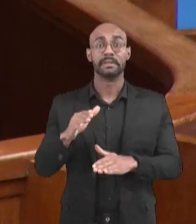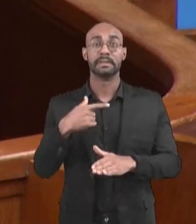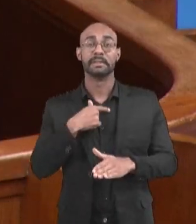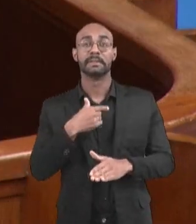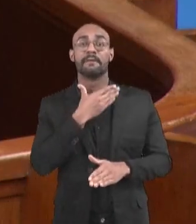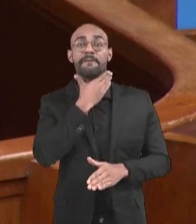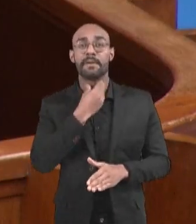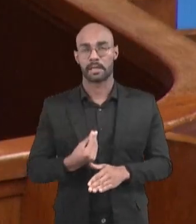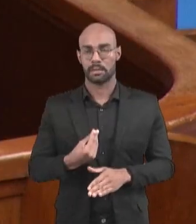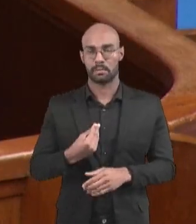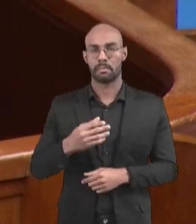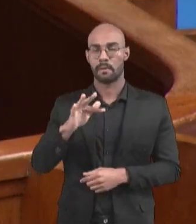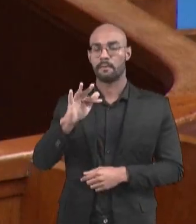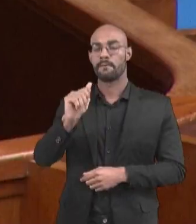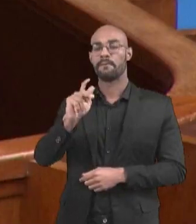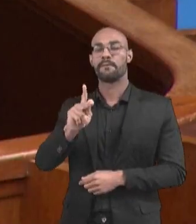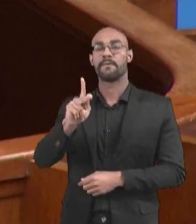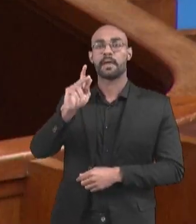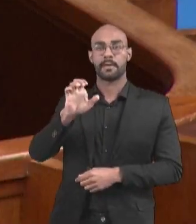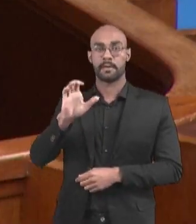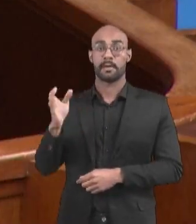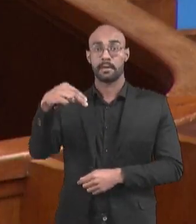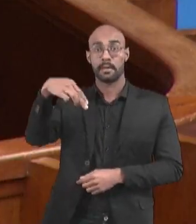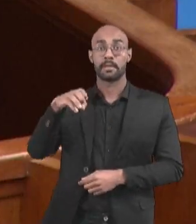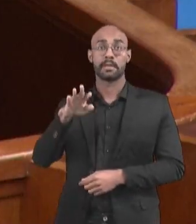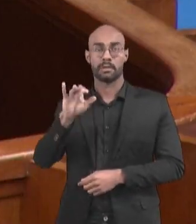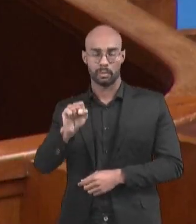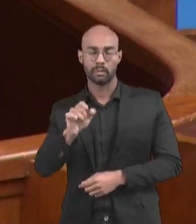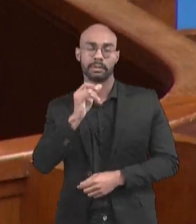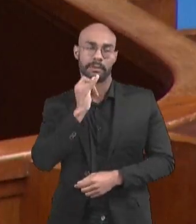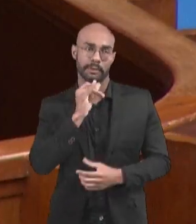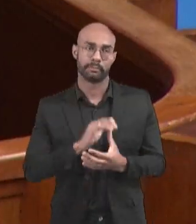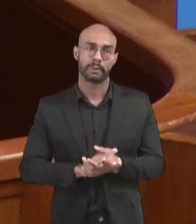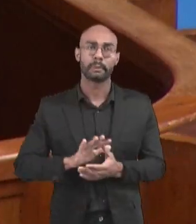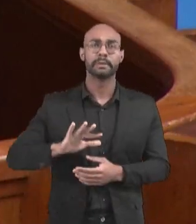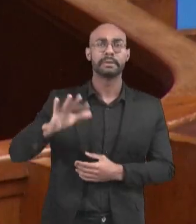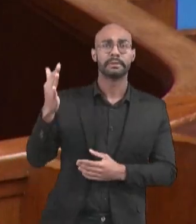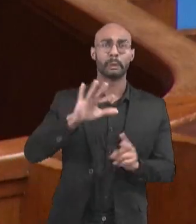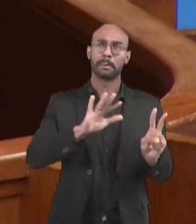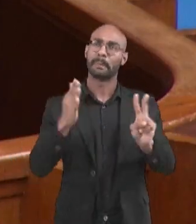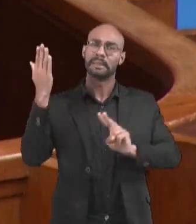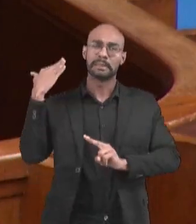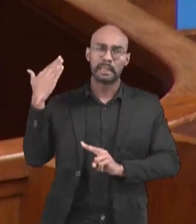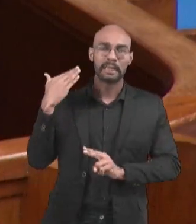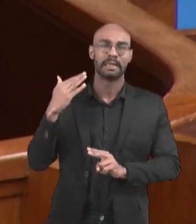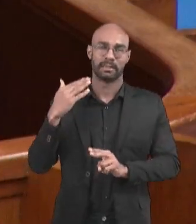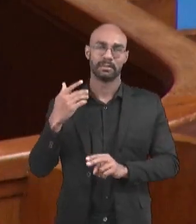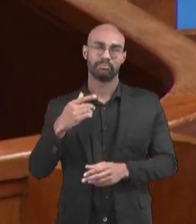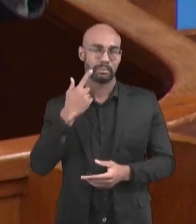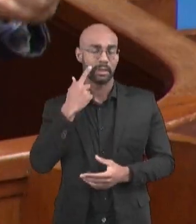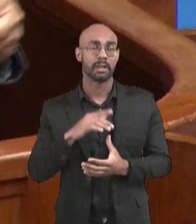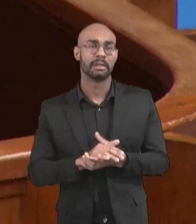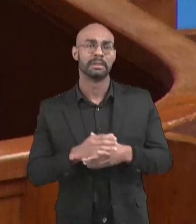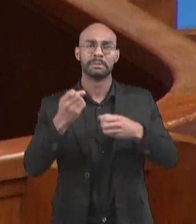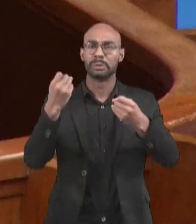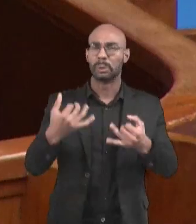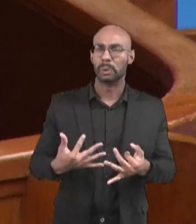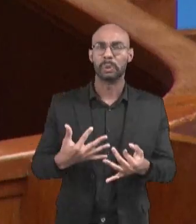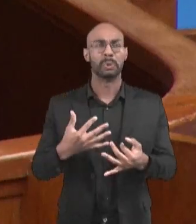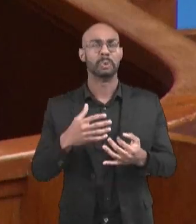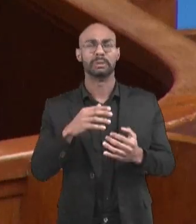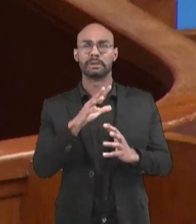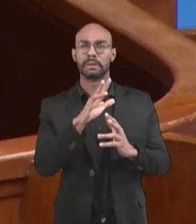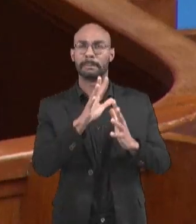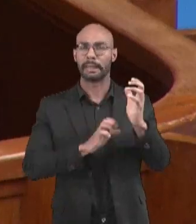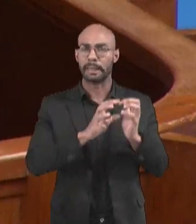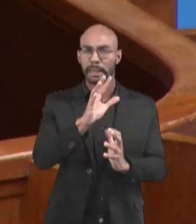certo? Segundo, que tudo que aconteceu semana passada, atrasada, que falaram aqui de agressão